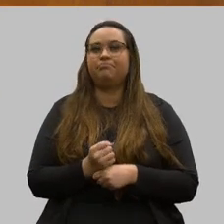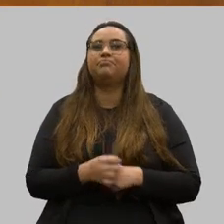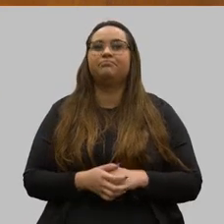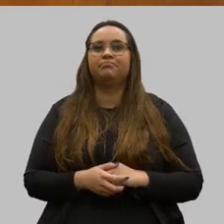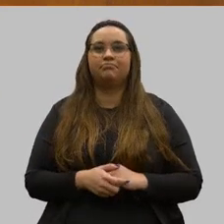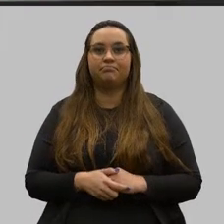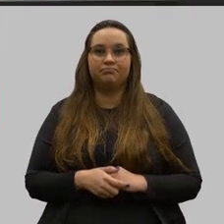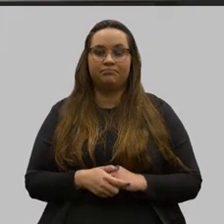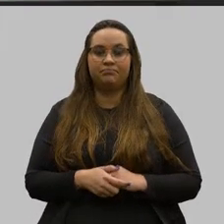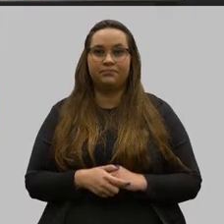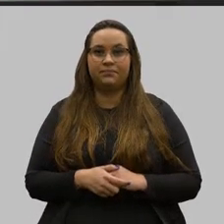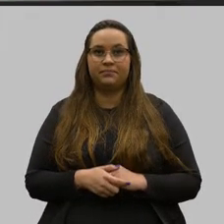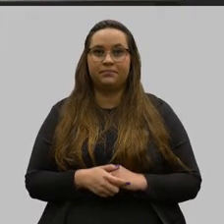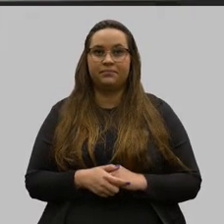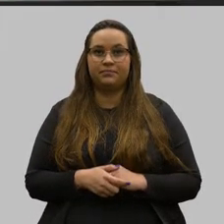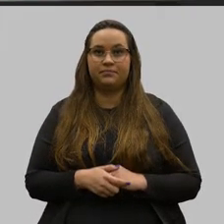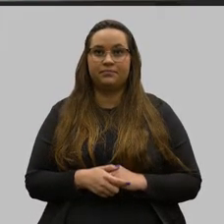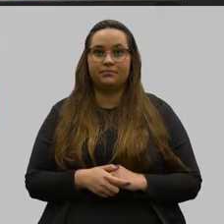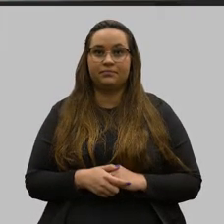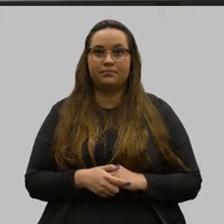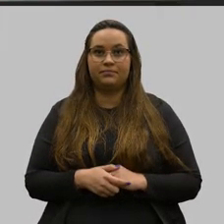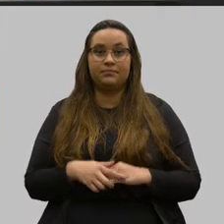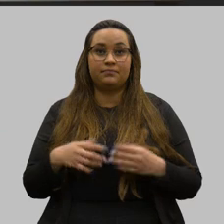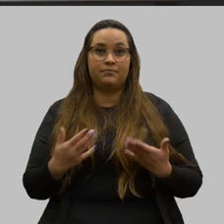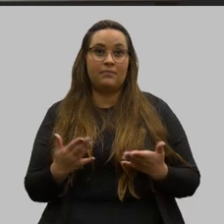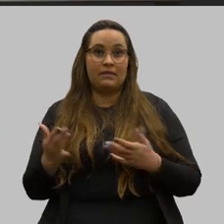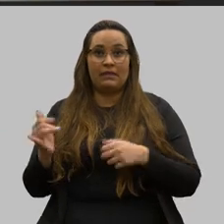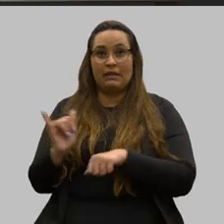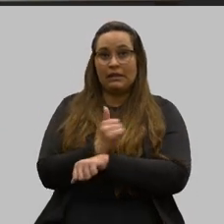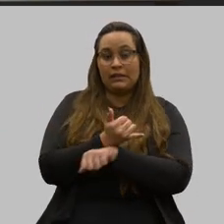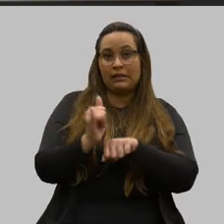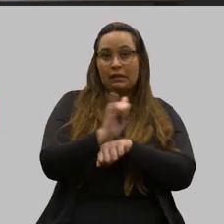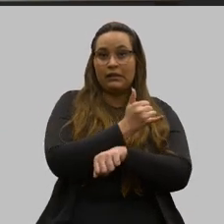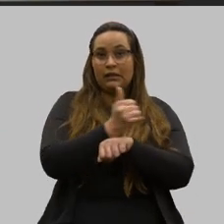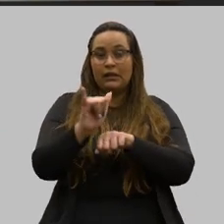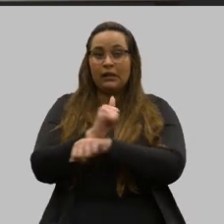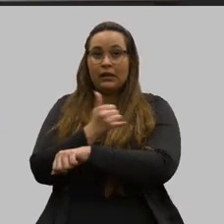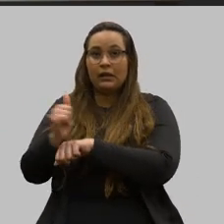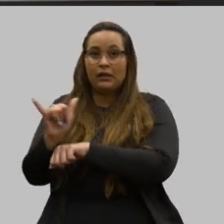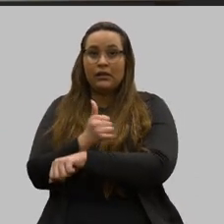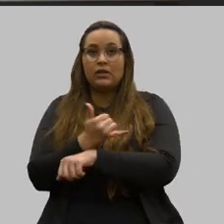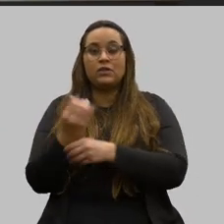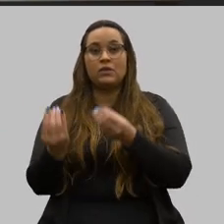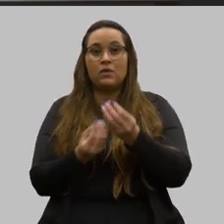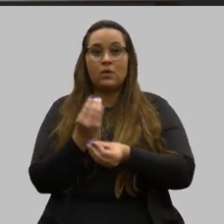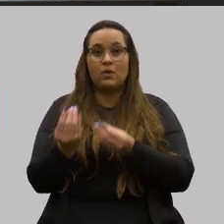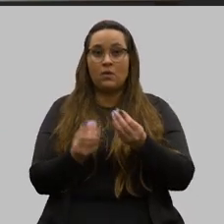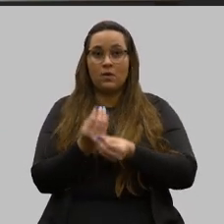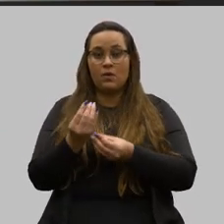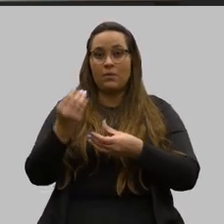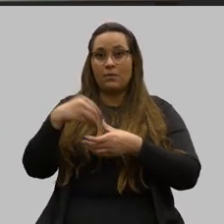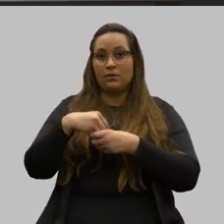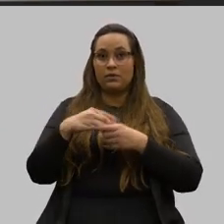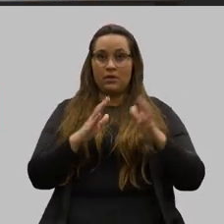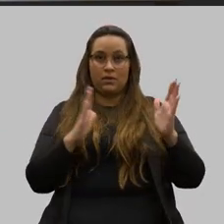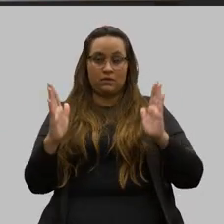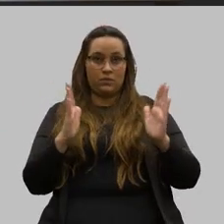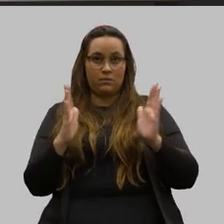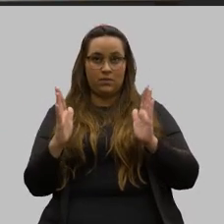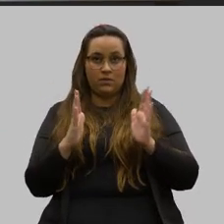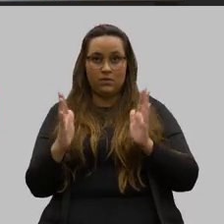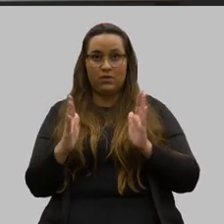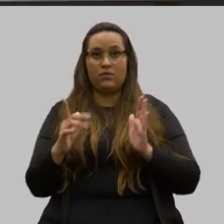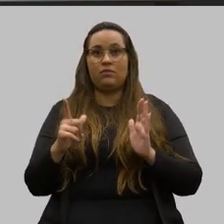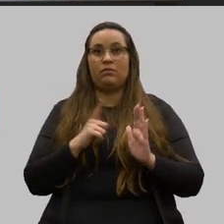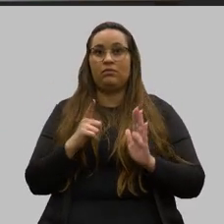atividades no que di respeito à estratégia operacional para esses períodos nós temos três especificamente são operações